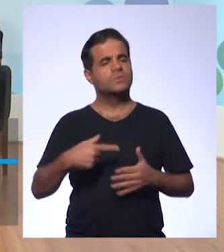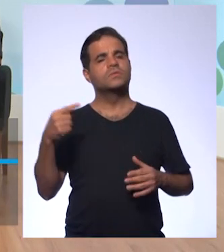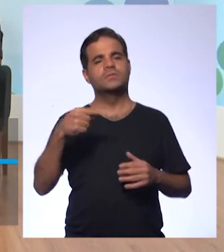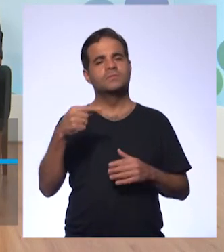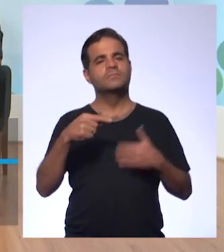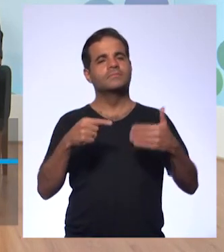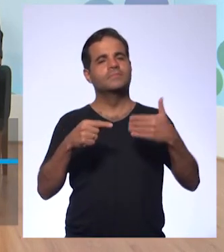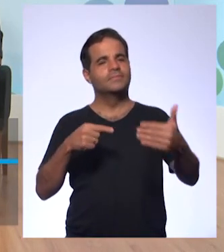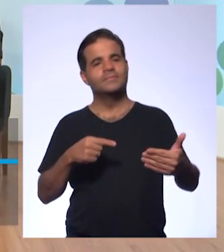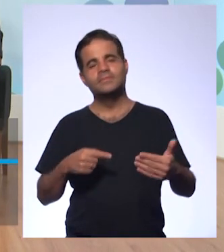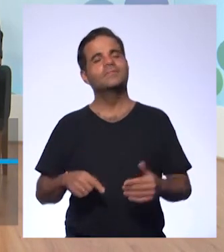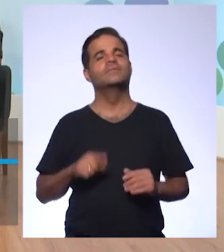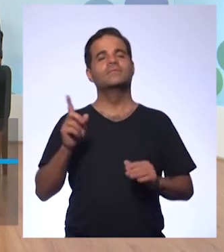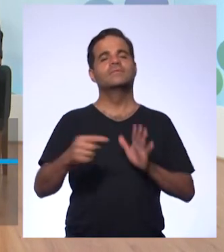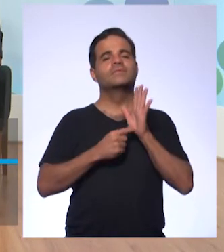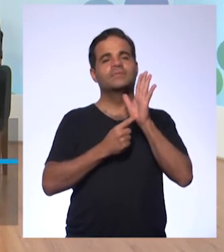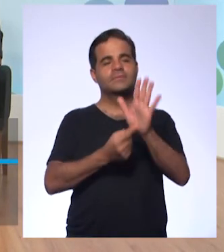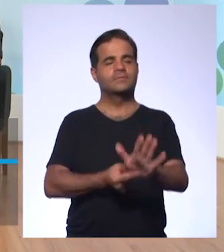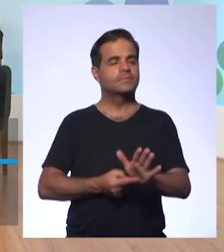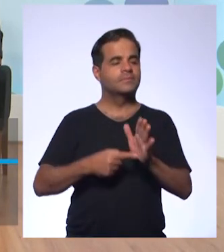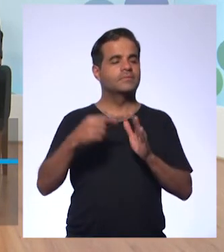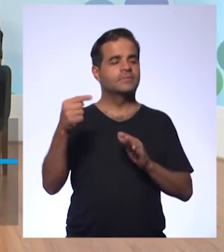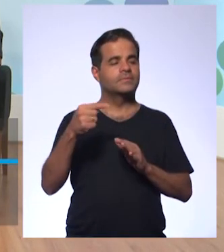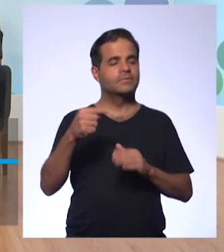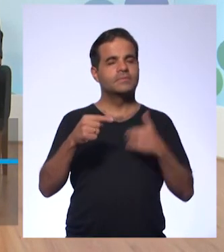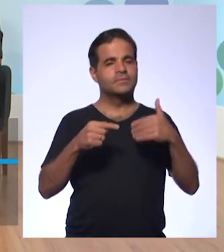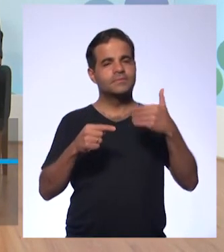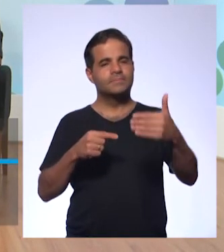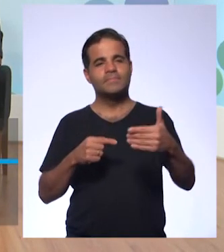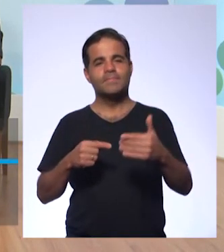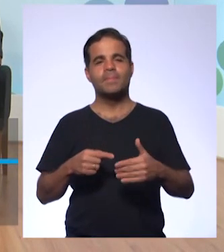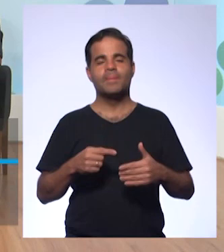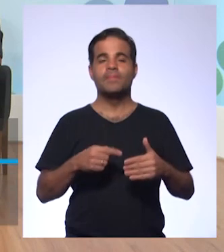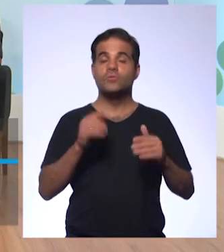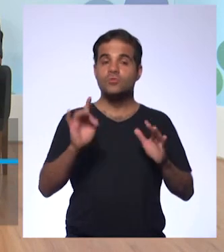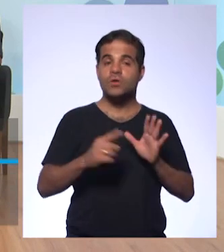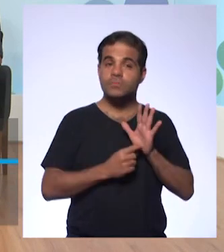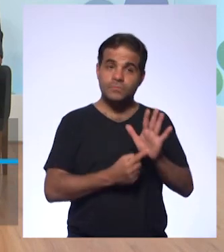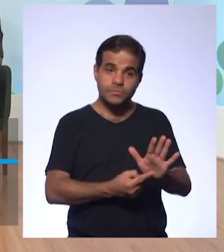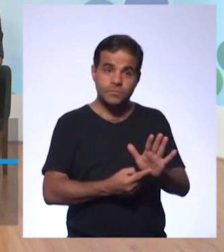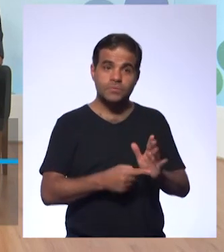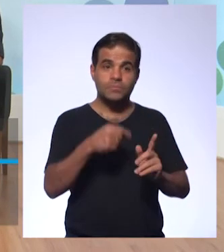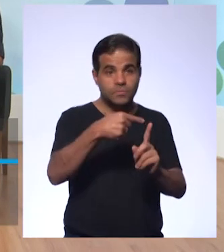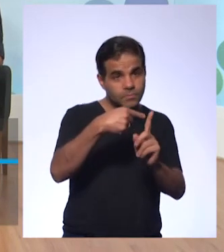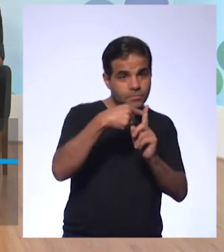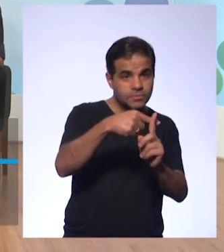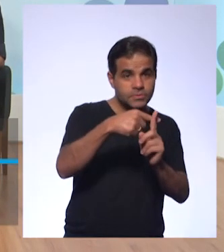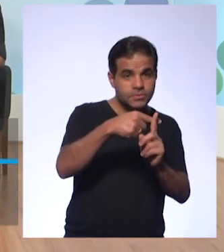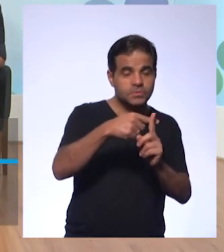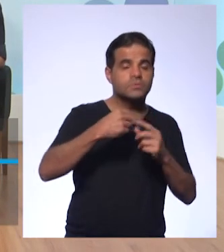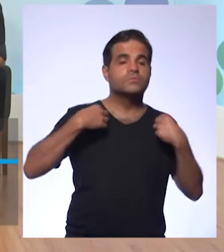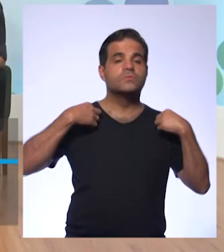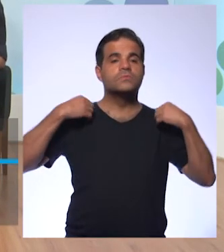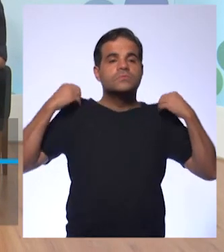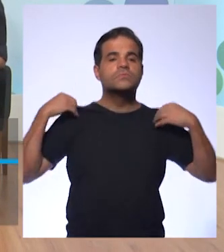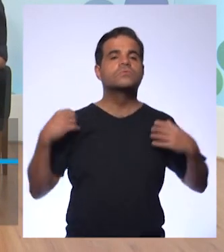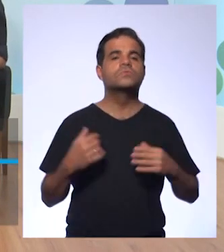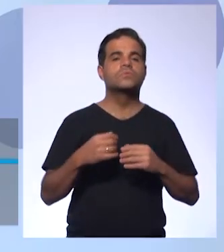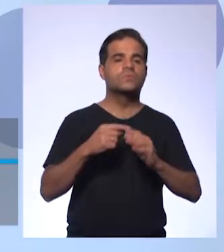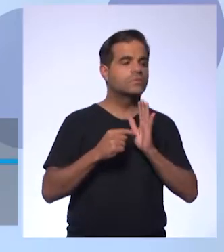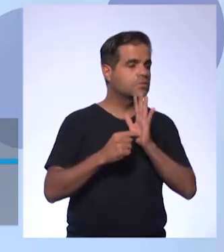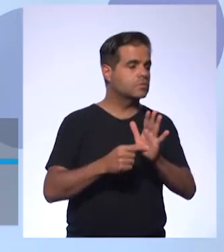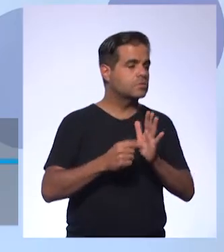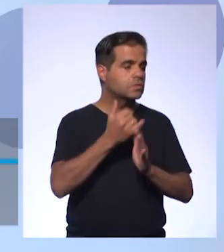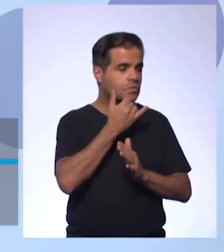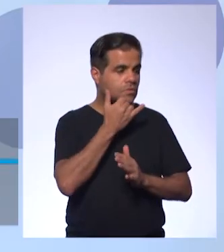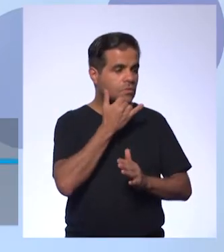negativos nessa resenha, ele não mostra aspectos negativos, somente positivos. Ele até faz o jogo, né? Desculpa